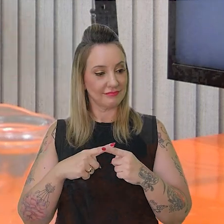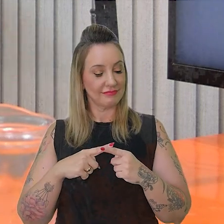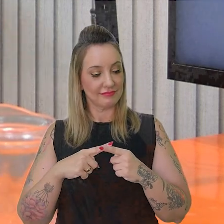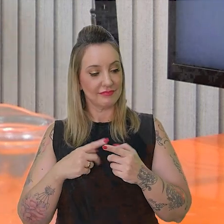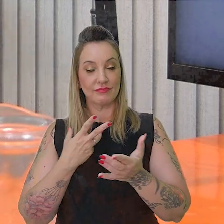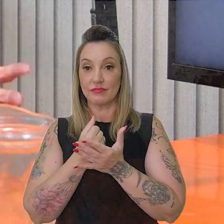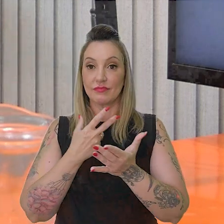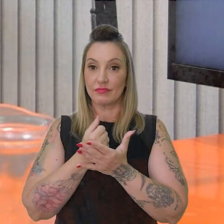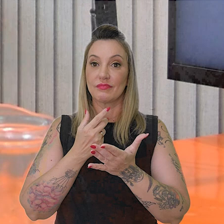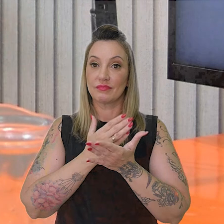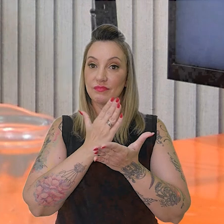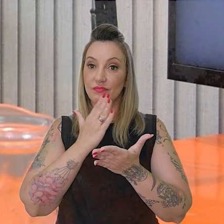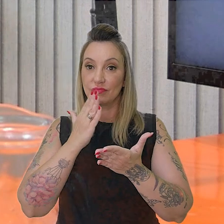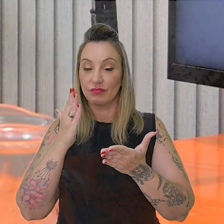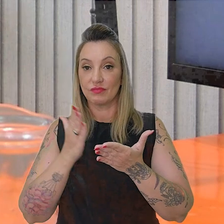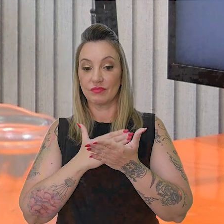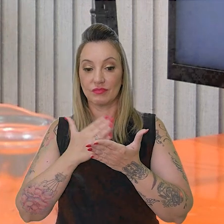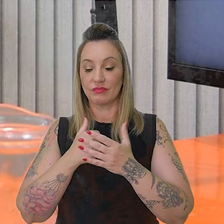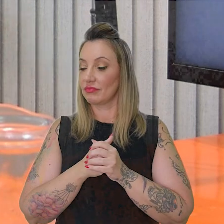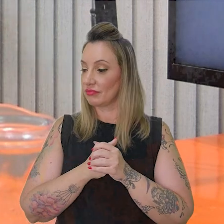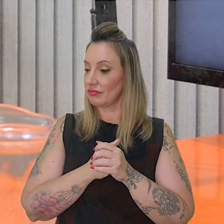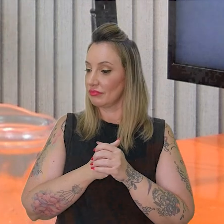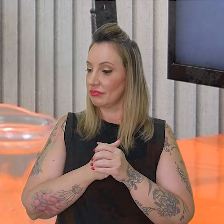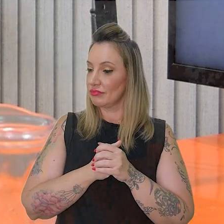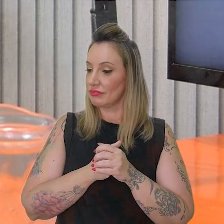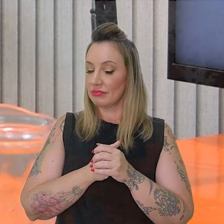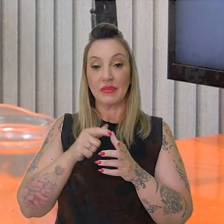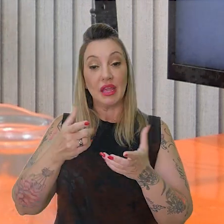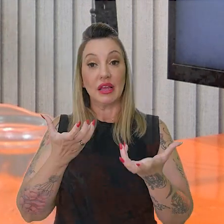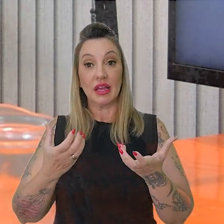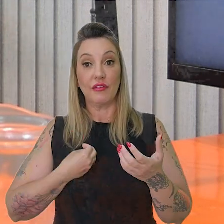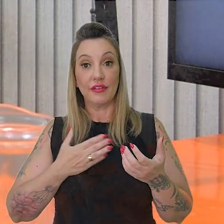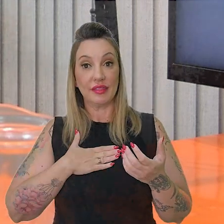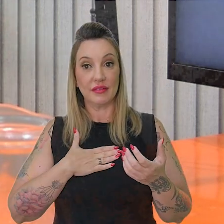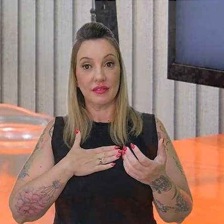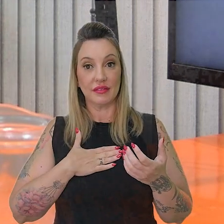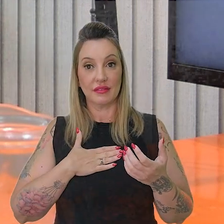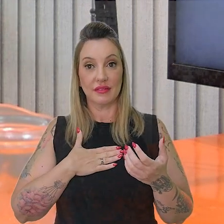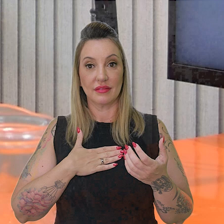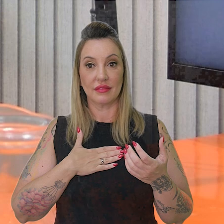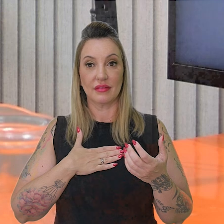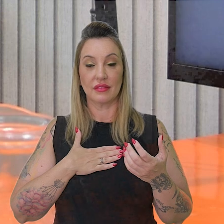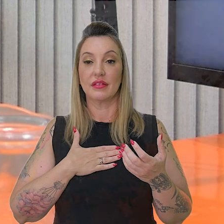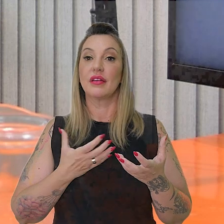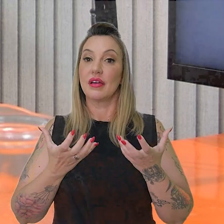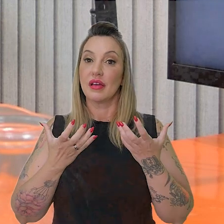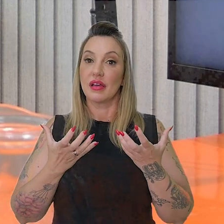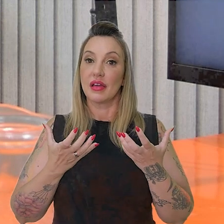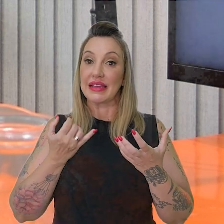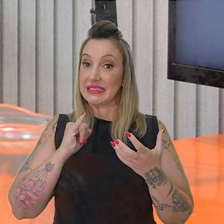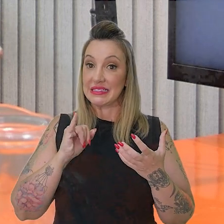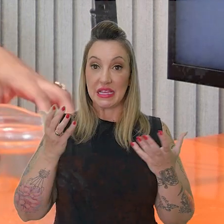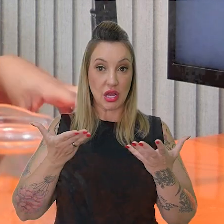fui fui comprando livros livros livros livros eu falei assim cara é o que eu quero pra minha vida eu